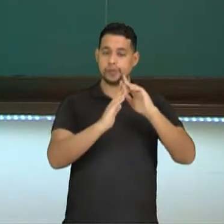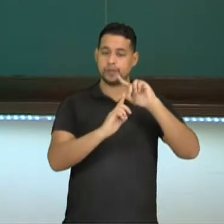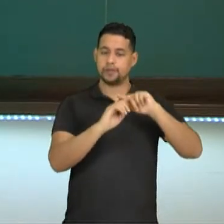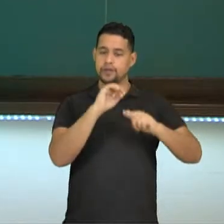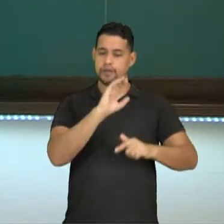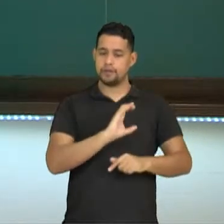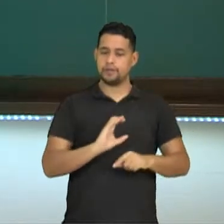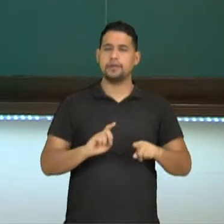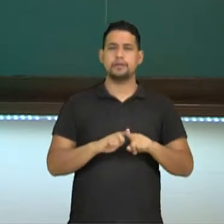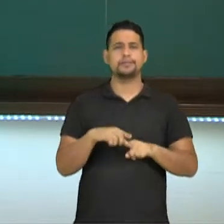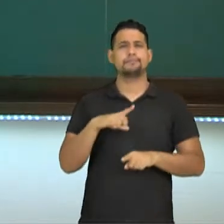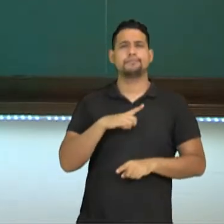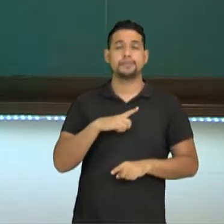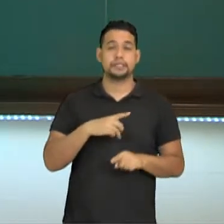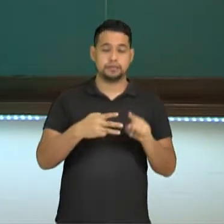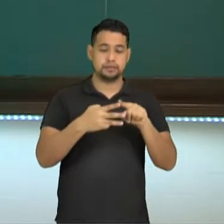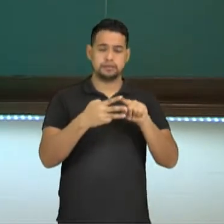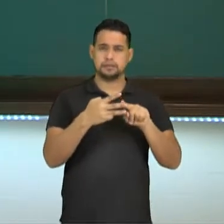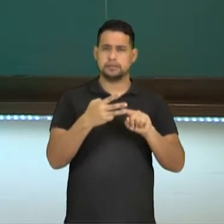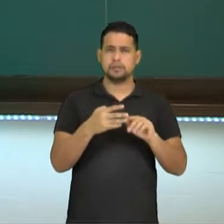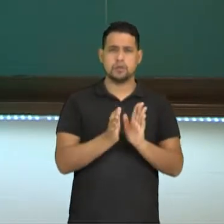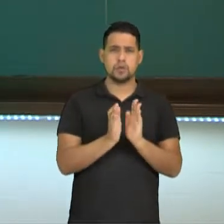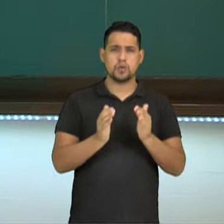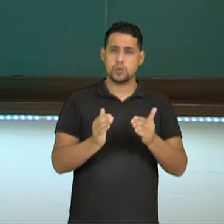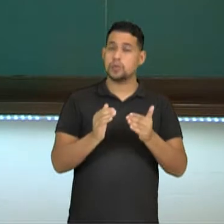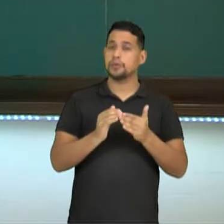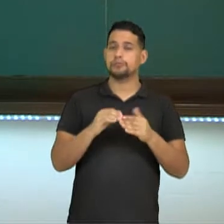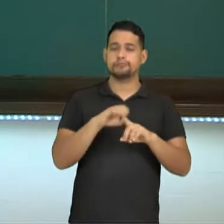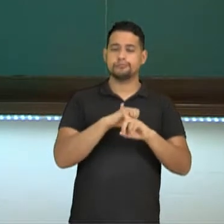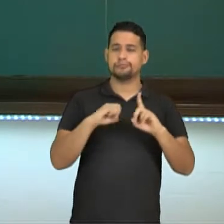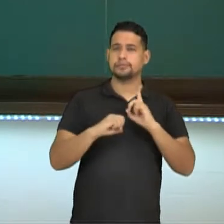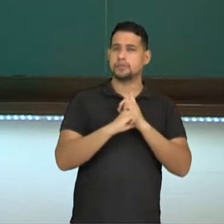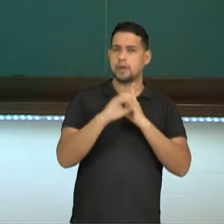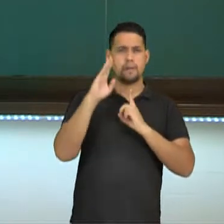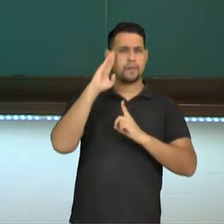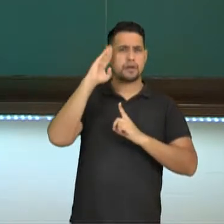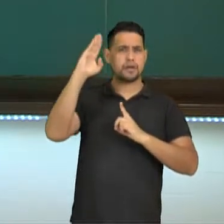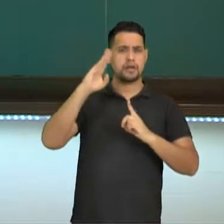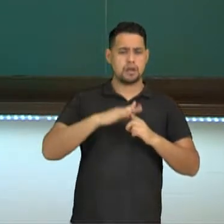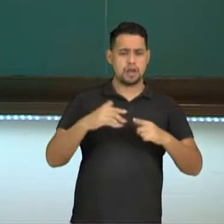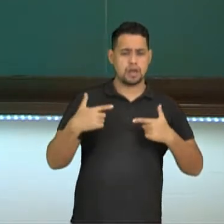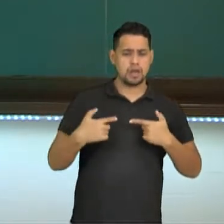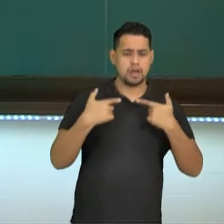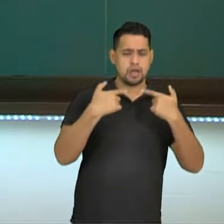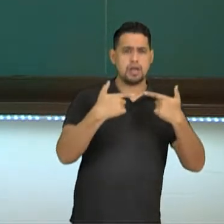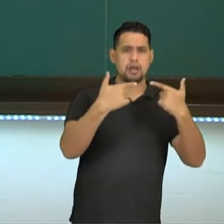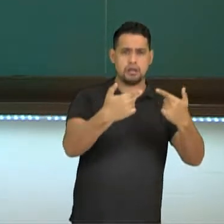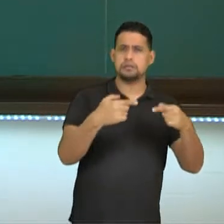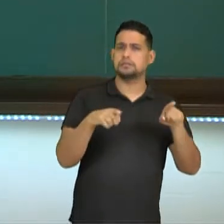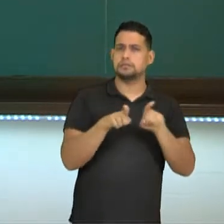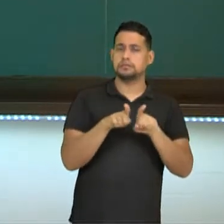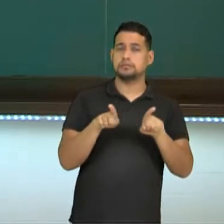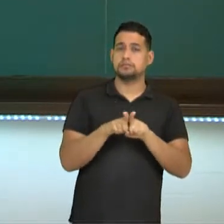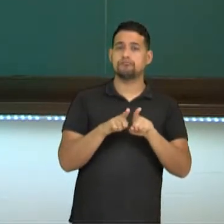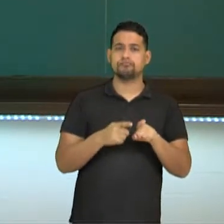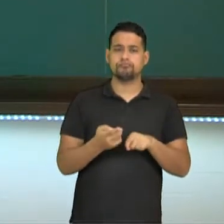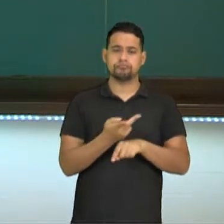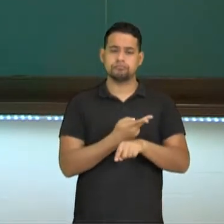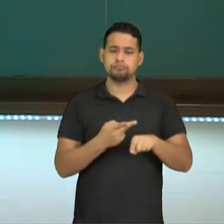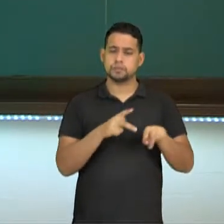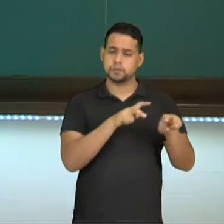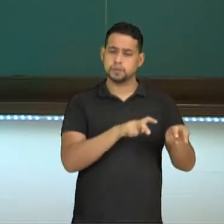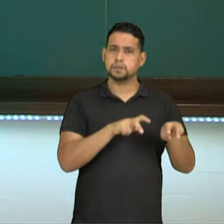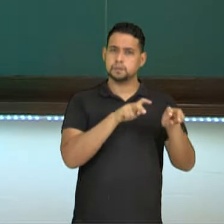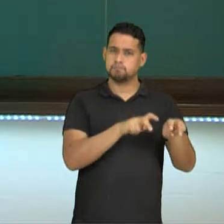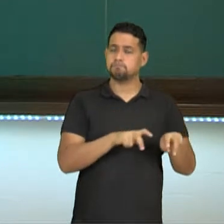Católica. Existência de 3 grupos sociais principais: os guerreiros, os sacerdotes e os camponeses,